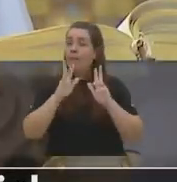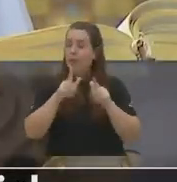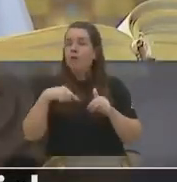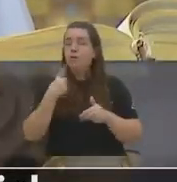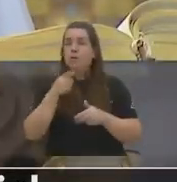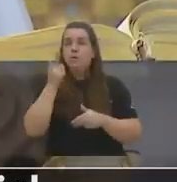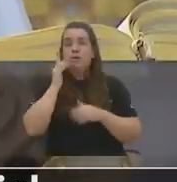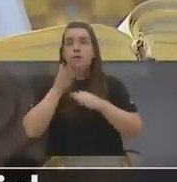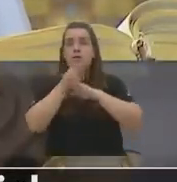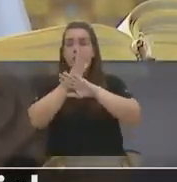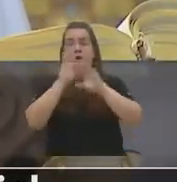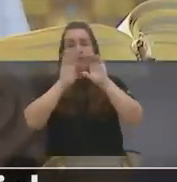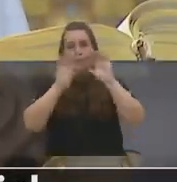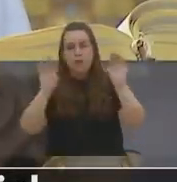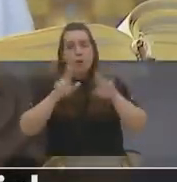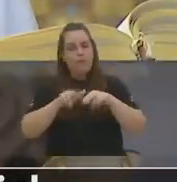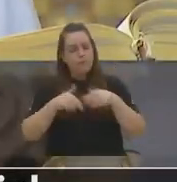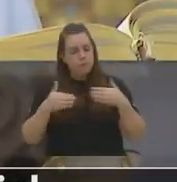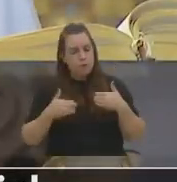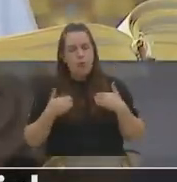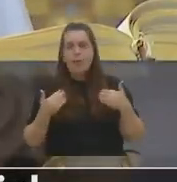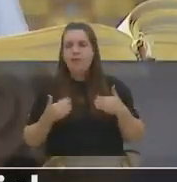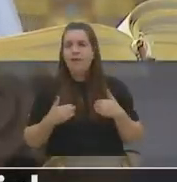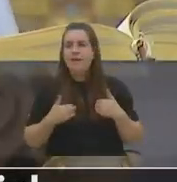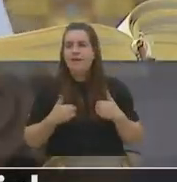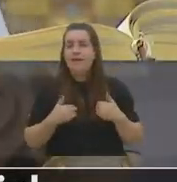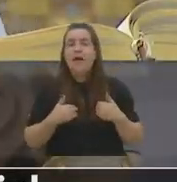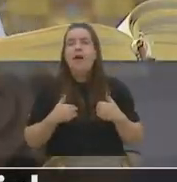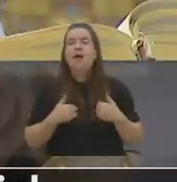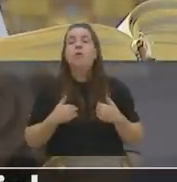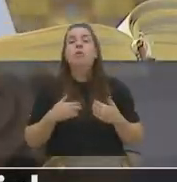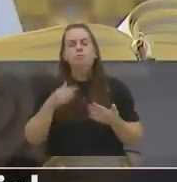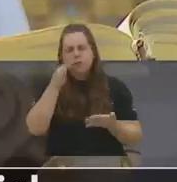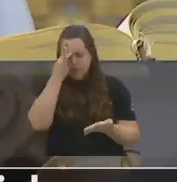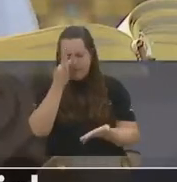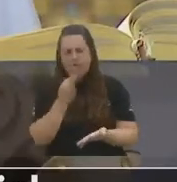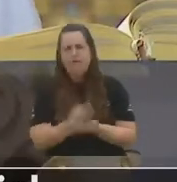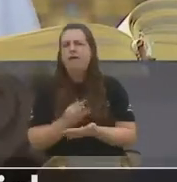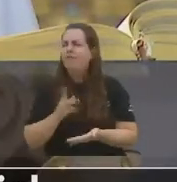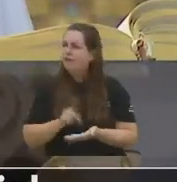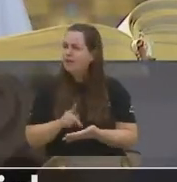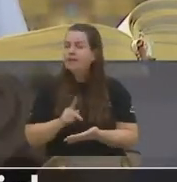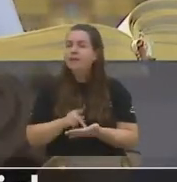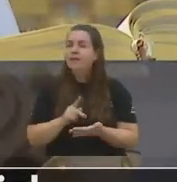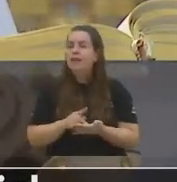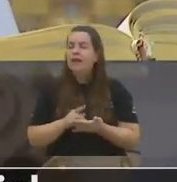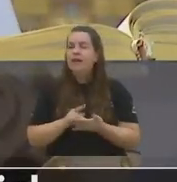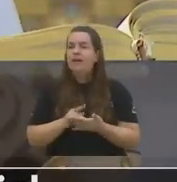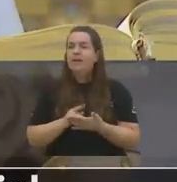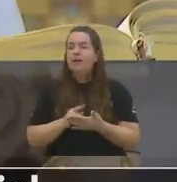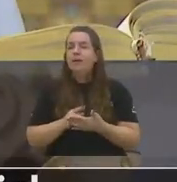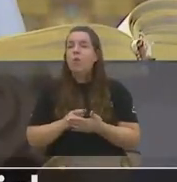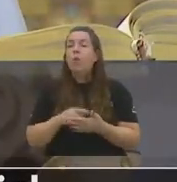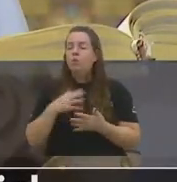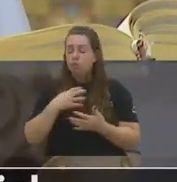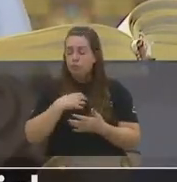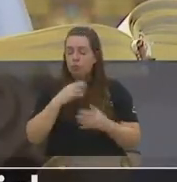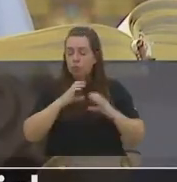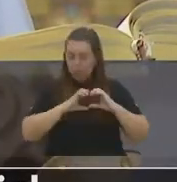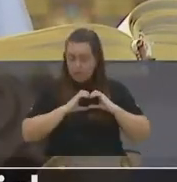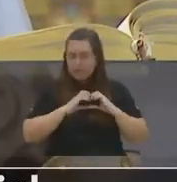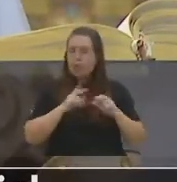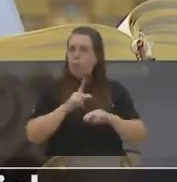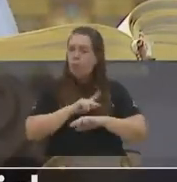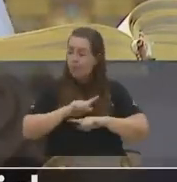céu. Por isso, com muita alegria, com muita propriedade, com muito conteúdo espiritual,